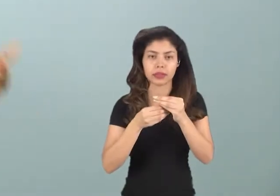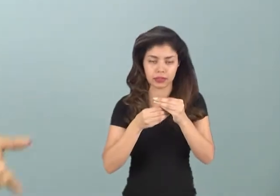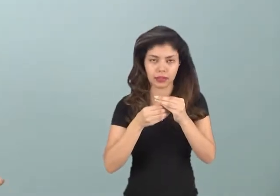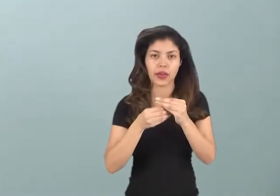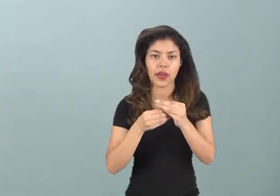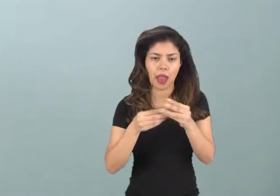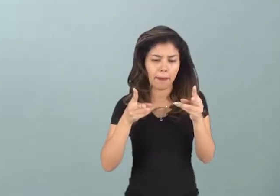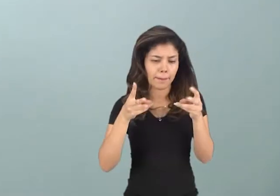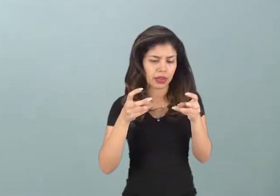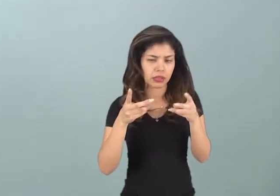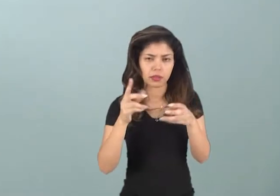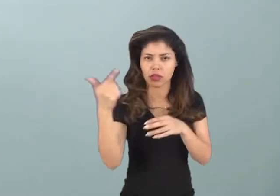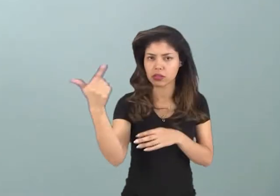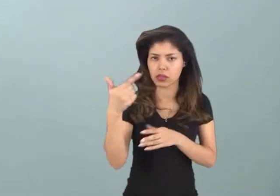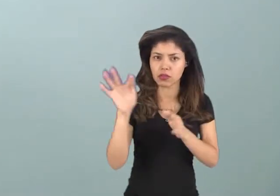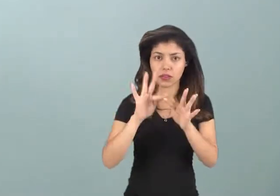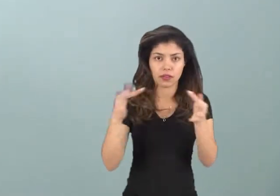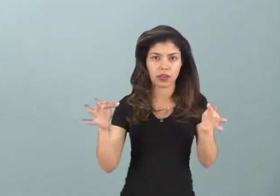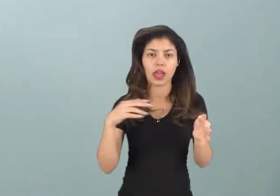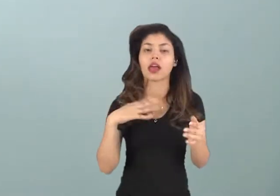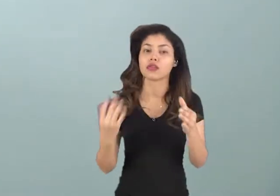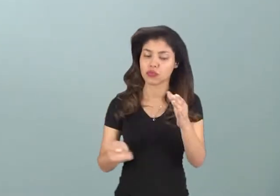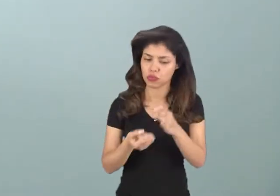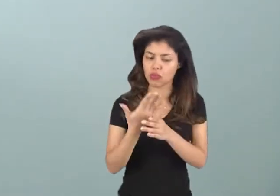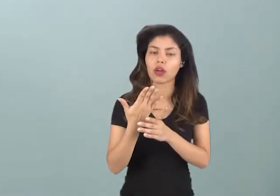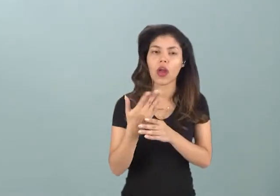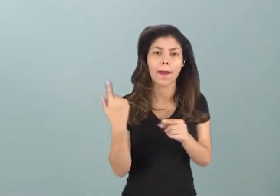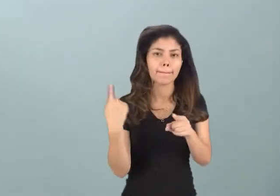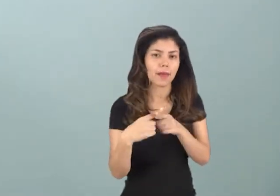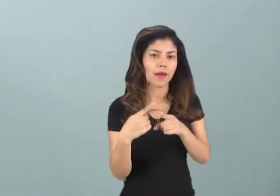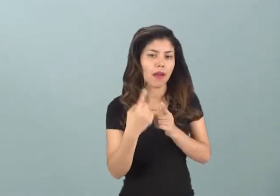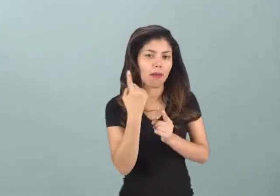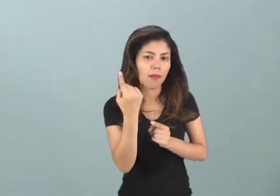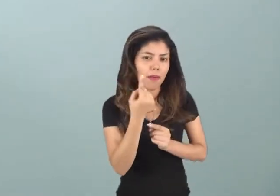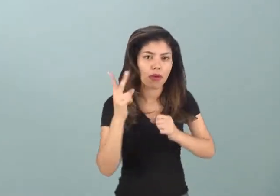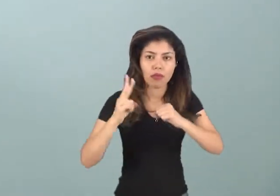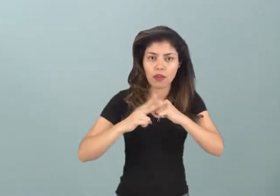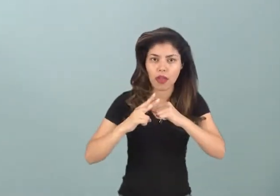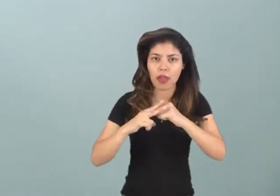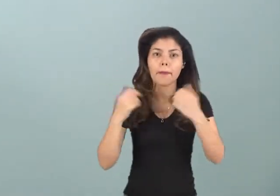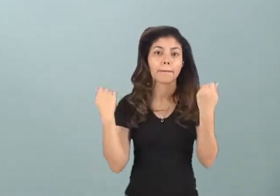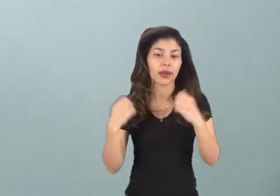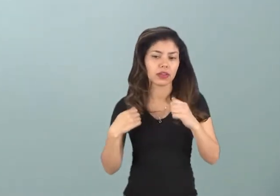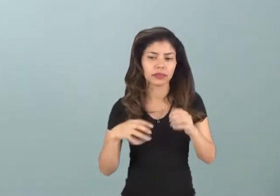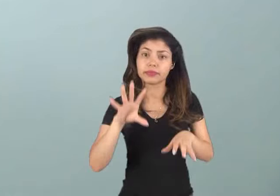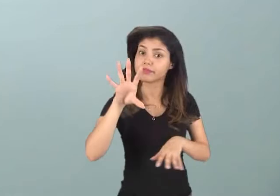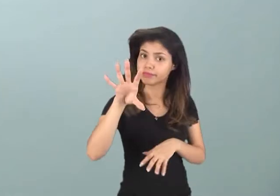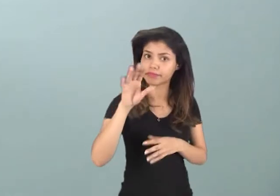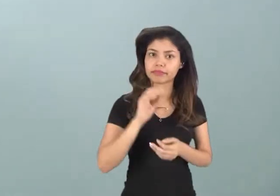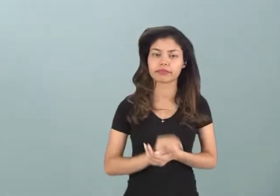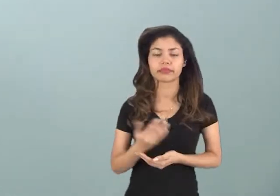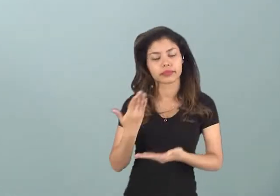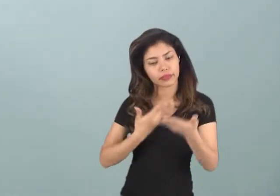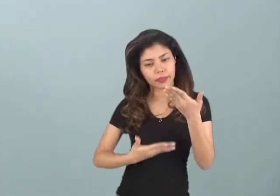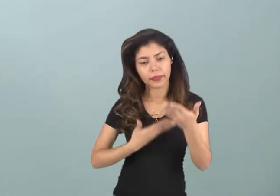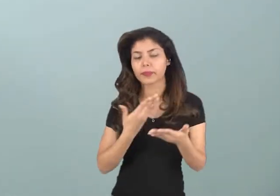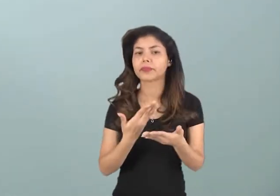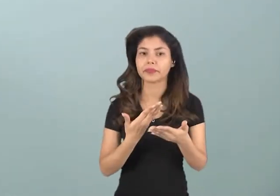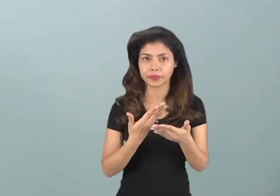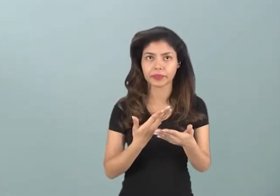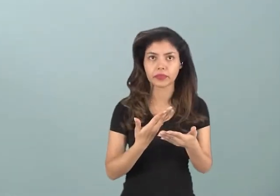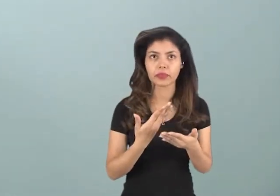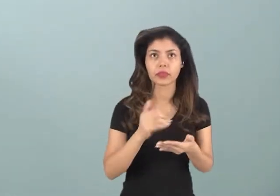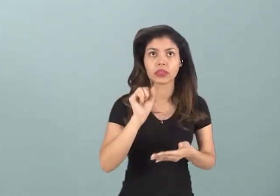percebe que a segunda frase ou a primeira existe, porque um dos verbos precisou daquilo, teremos uma relação aí de